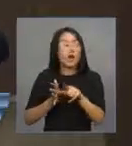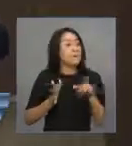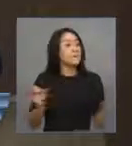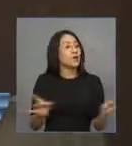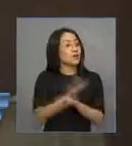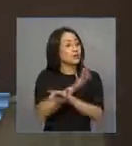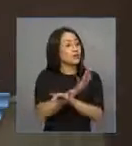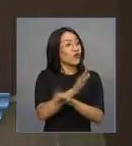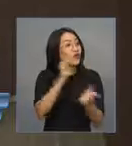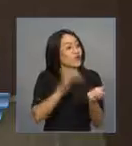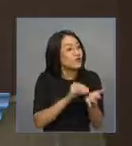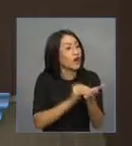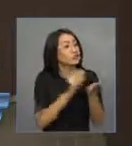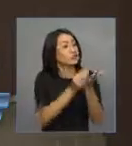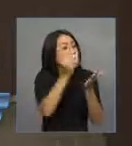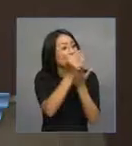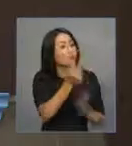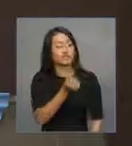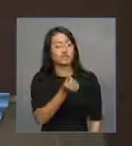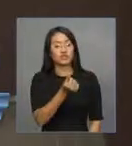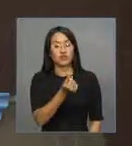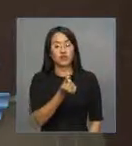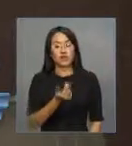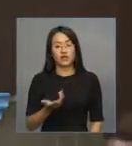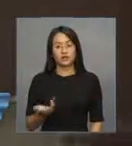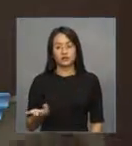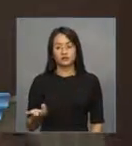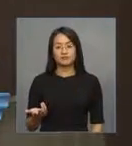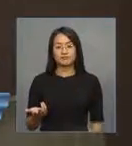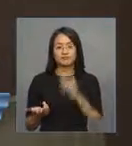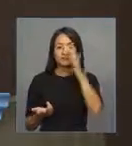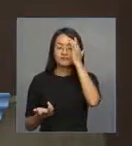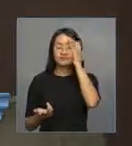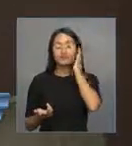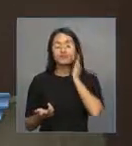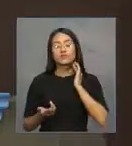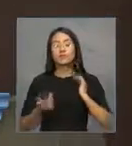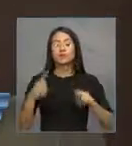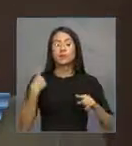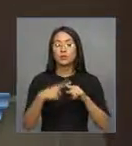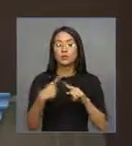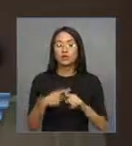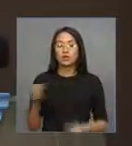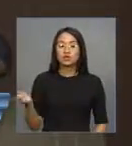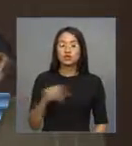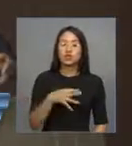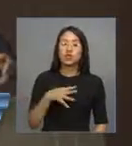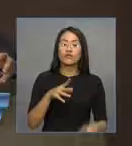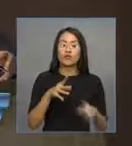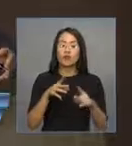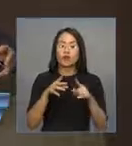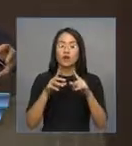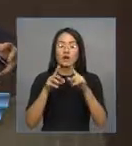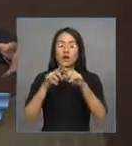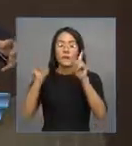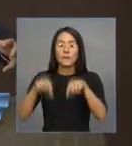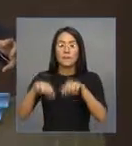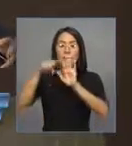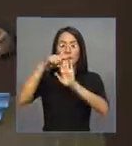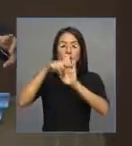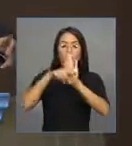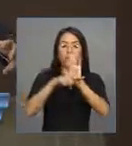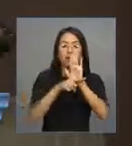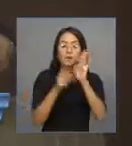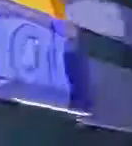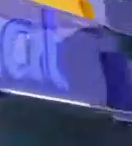crise da saúde no país e da falta de ação do governo federal. Para o parlamentar, os problemas na saúde aumentaram no governo